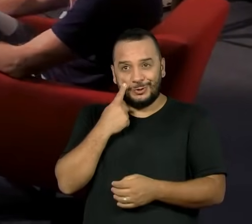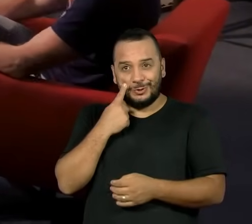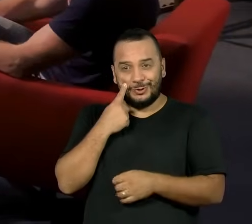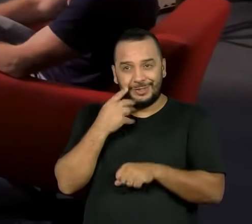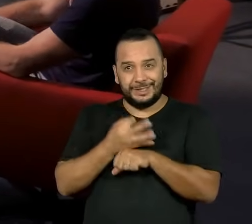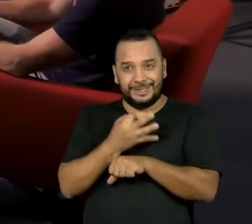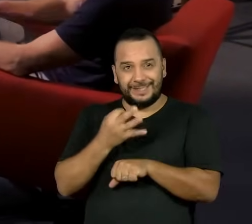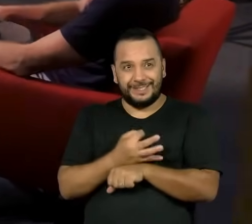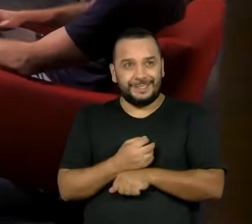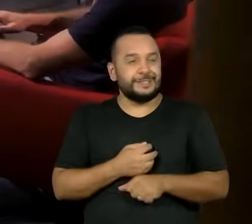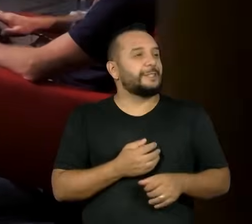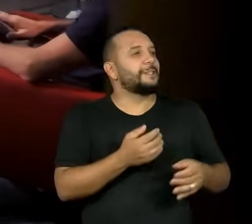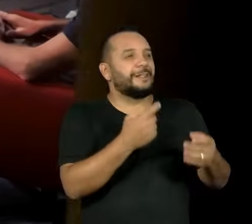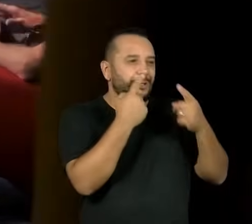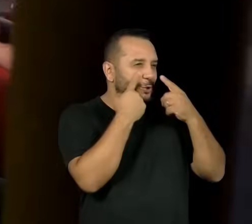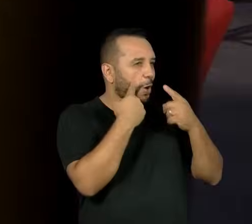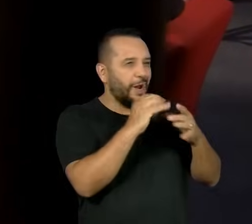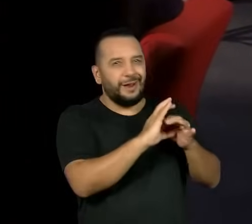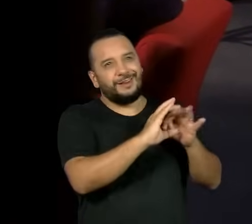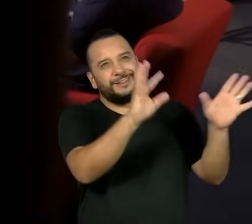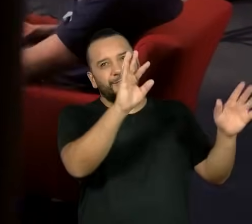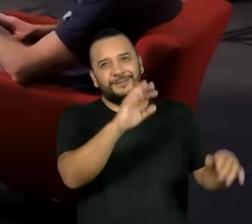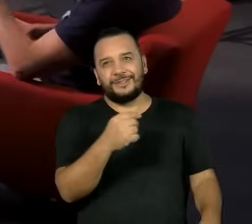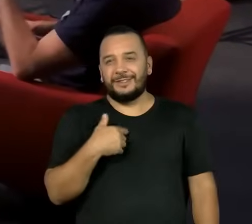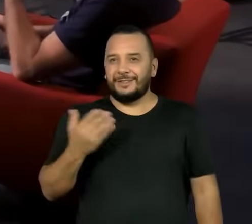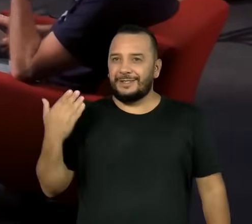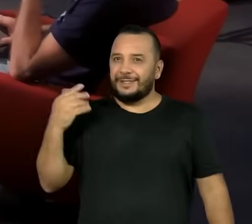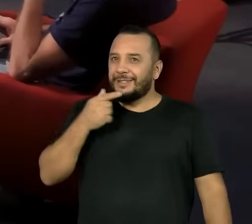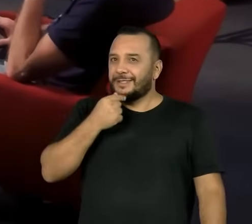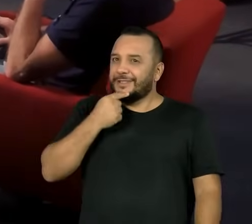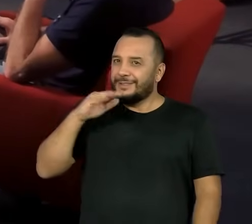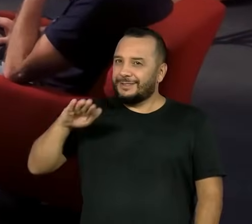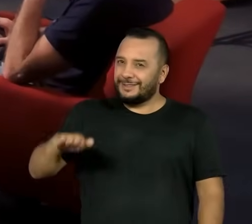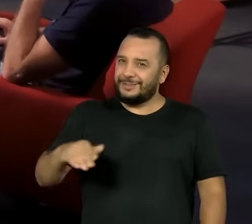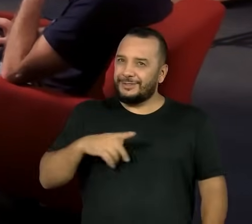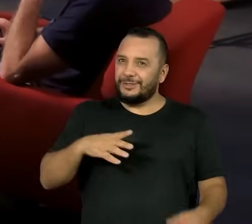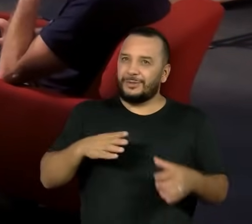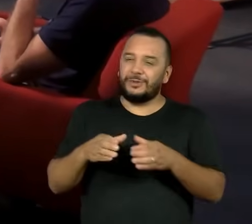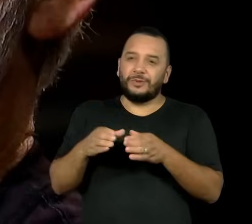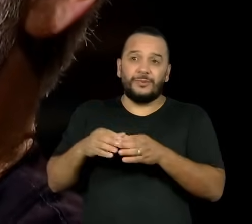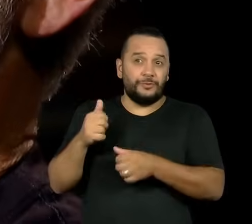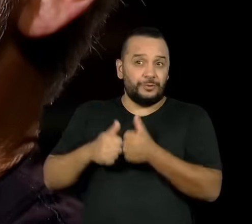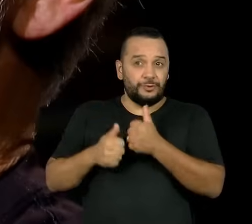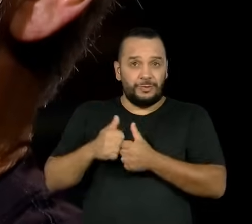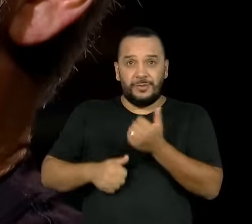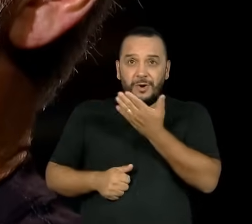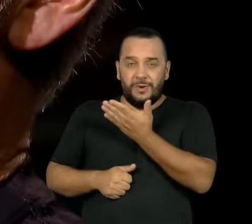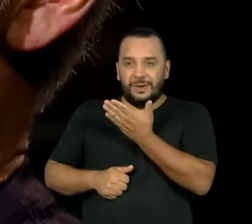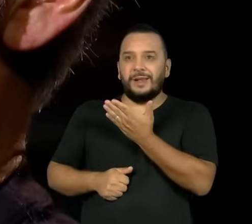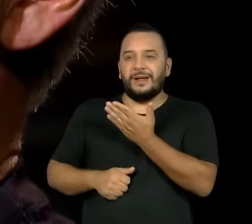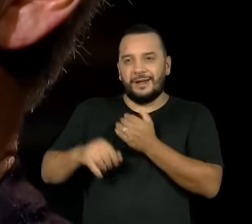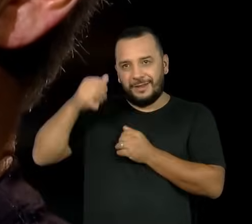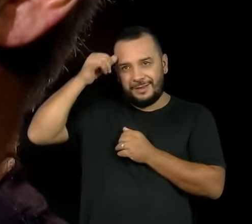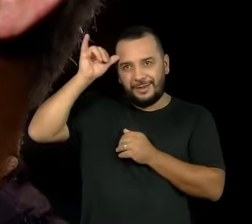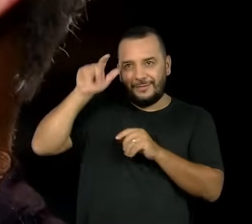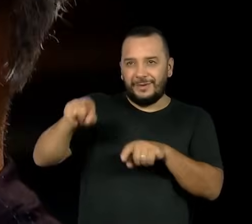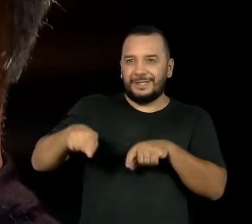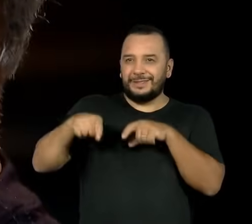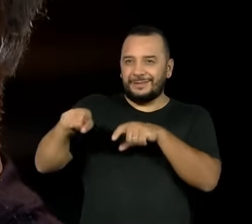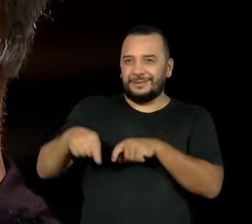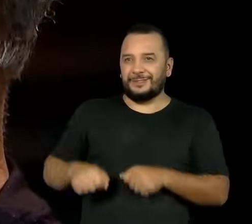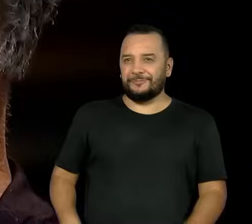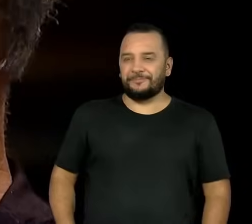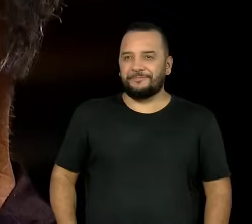Se quiser, fica à vontade. Quando eu era criança, a gente tinha um time de futebol na fazenda. E aí a gente